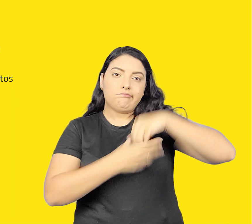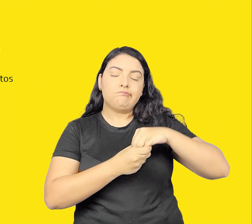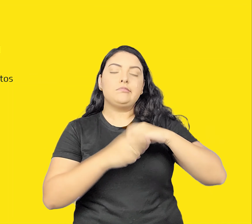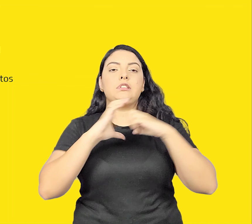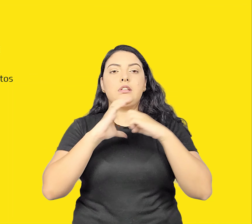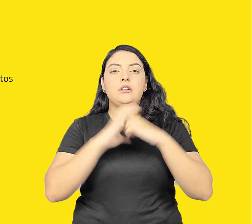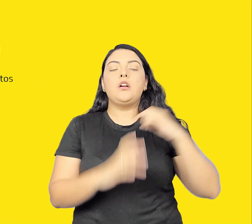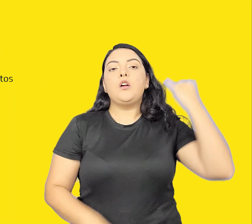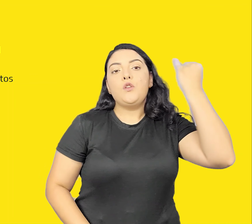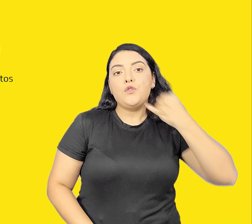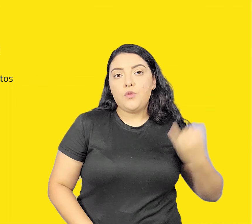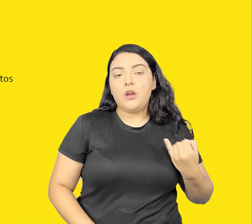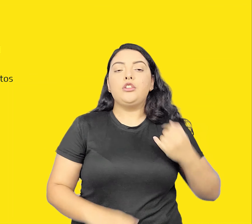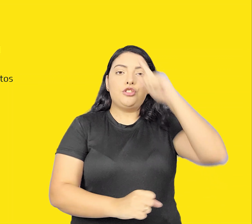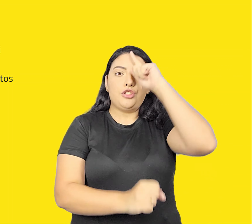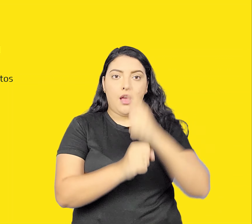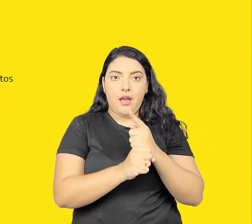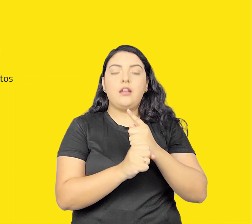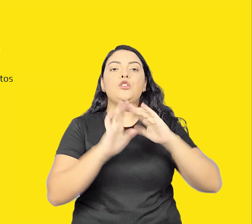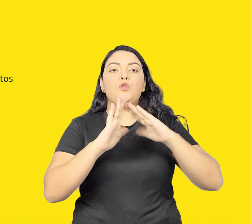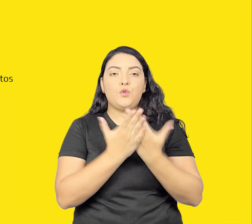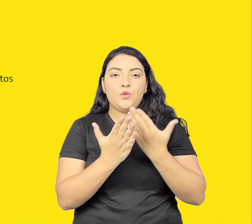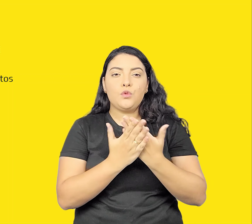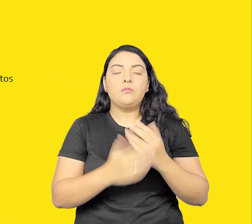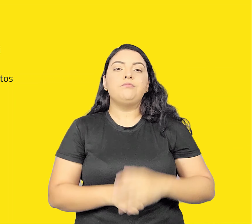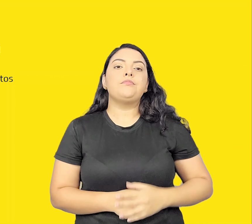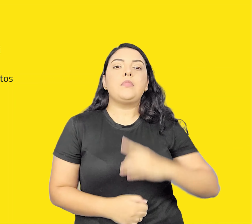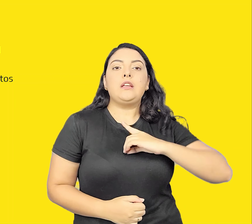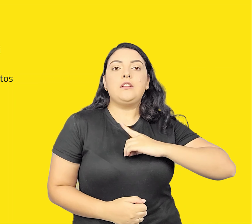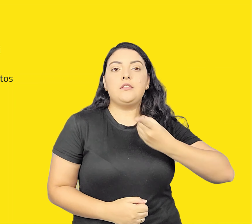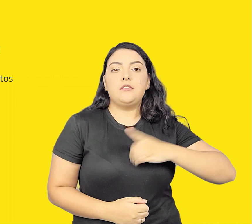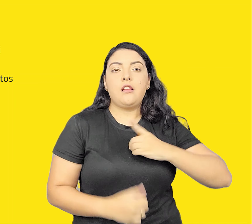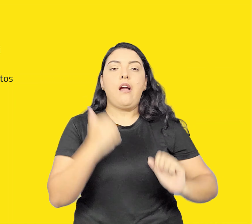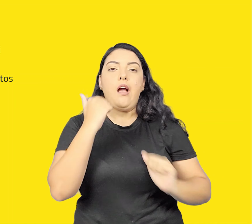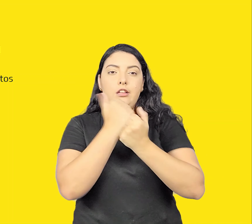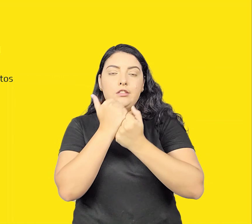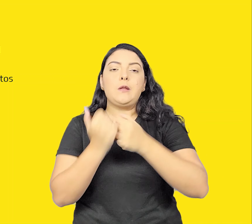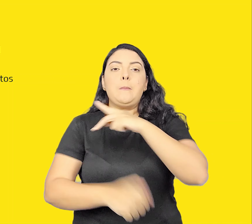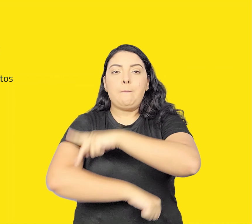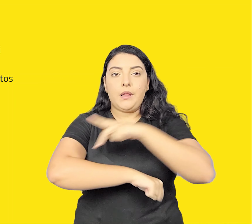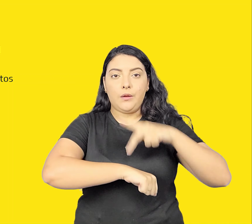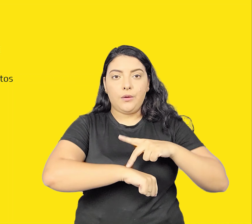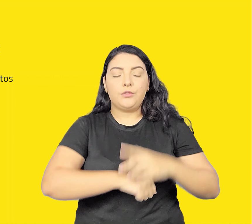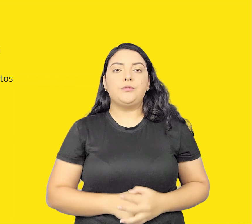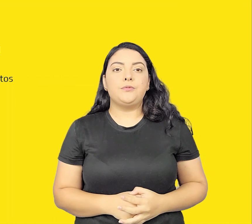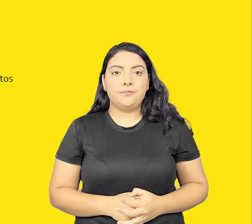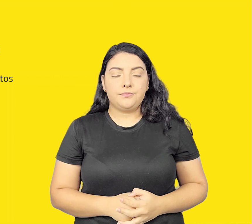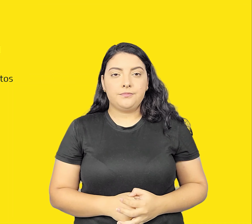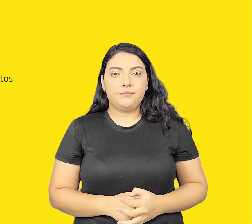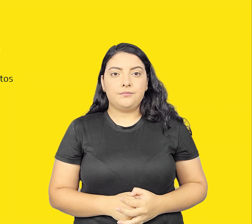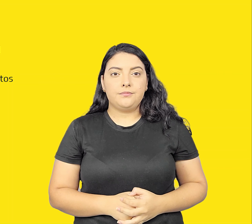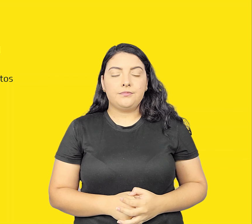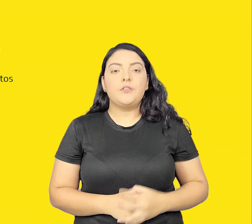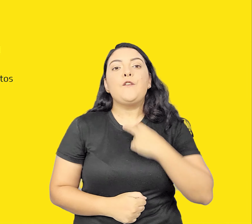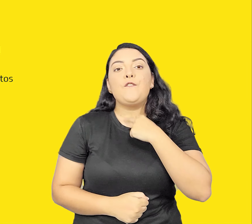Executivo Joaquim Araújo Gerente da Escola de Cultura e Artes Diego Furtado Assistente Pedagógico